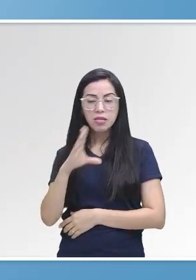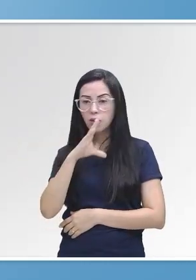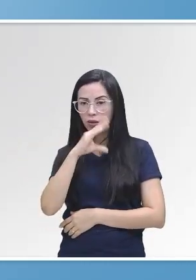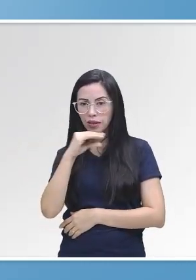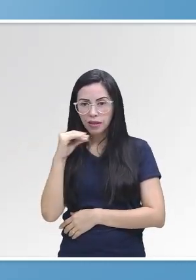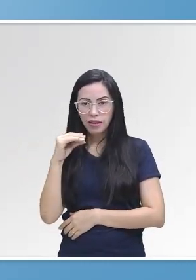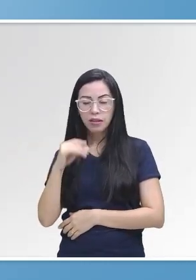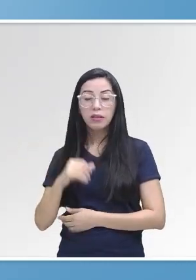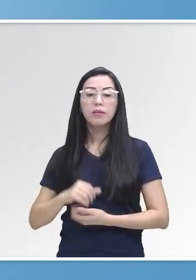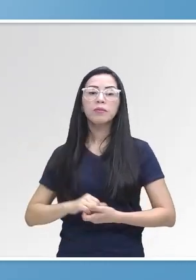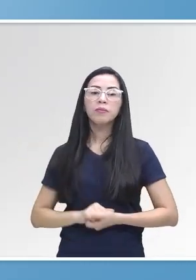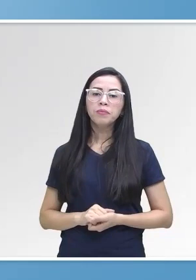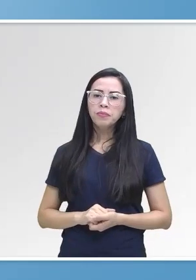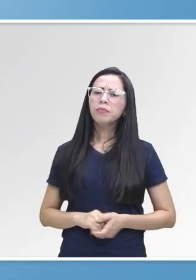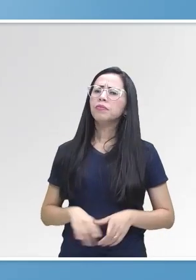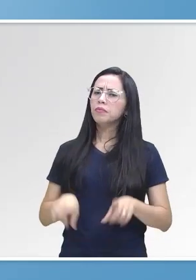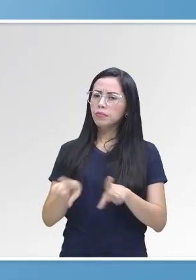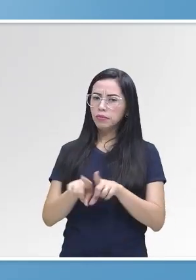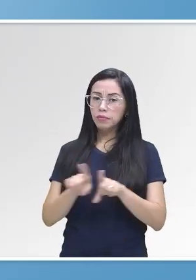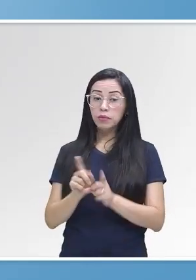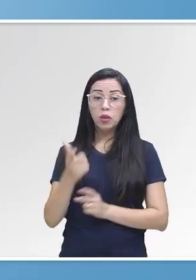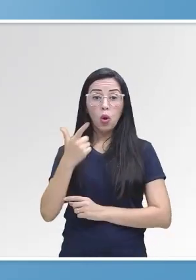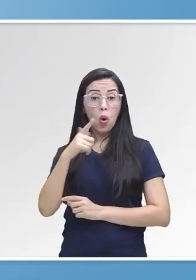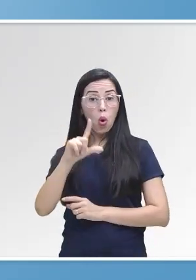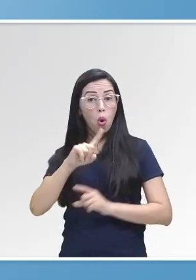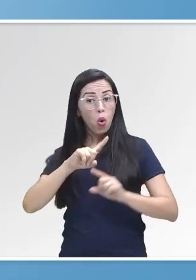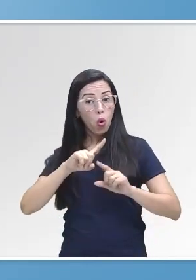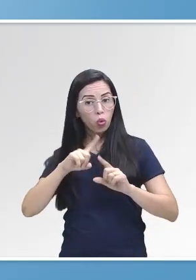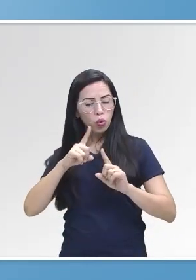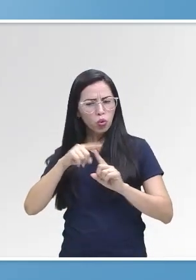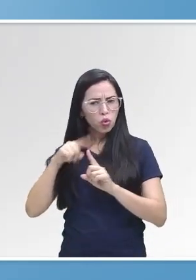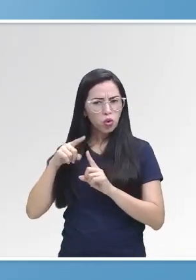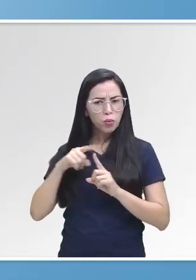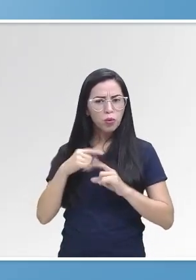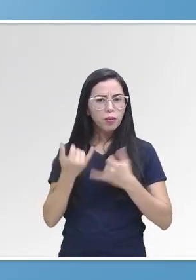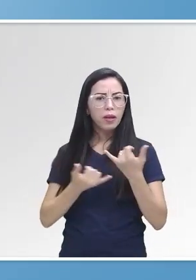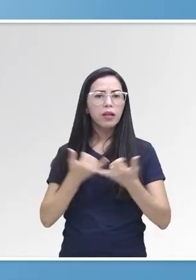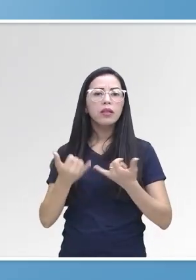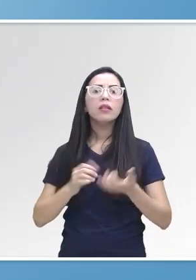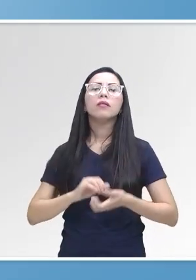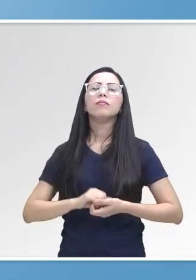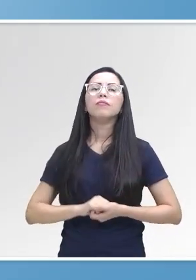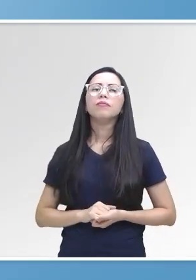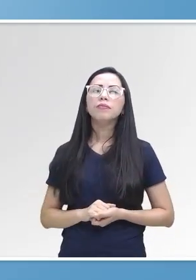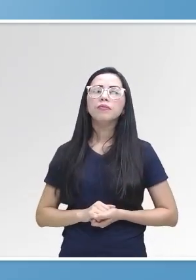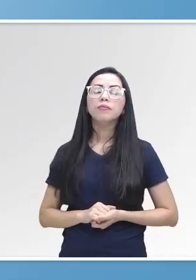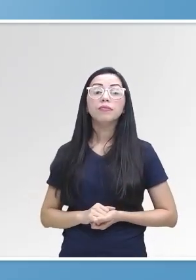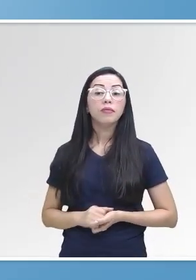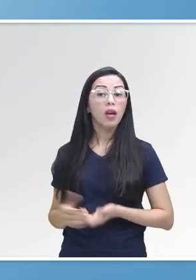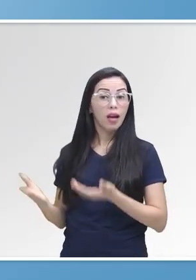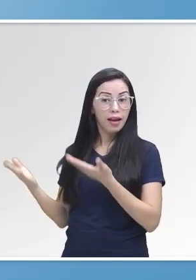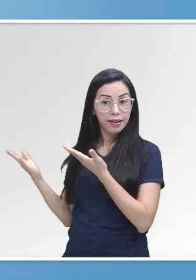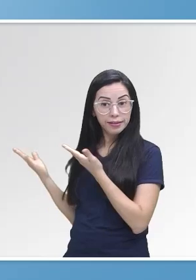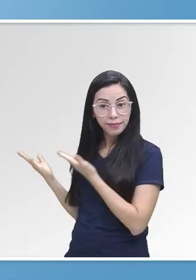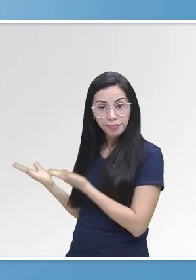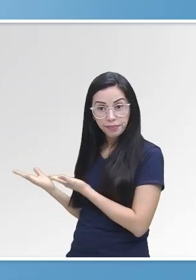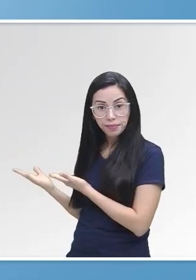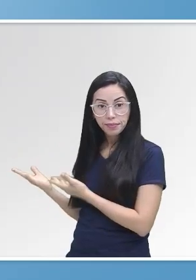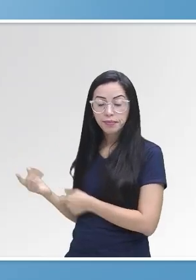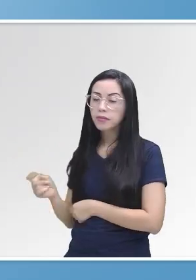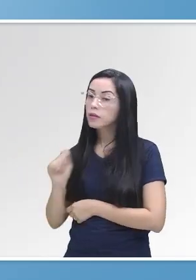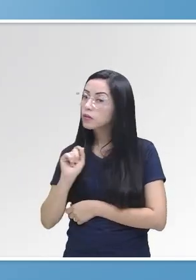também outros tipos de brincadeira vamos ver mais nós temos Olha aí o